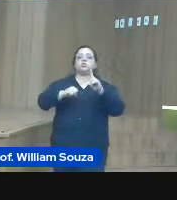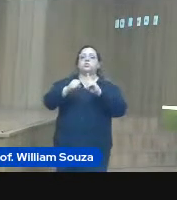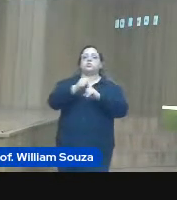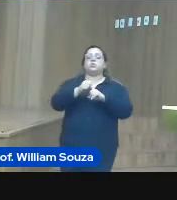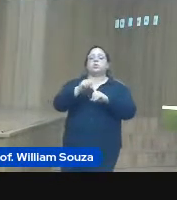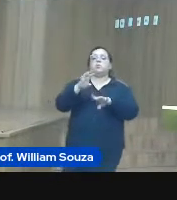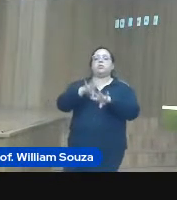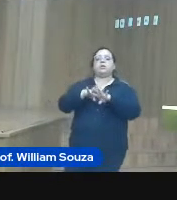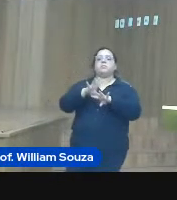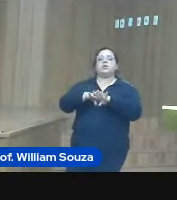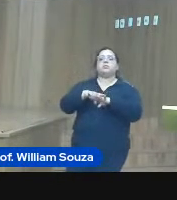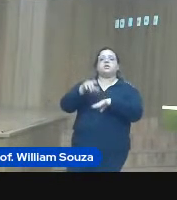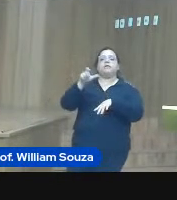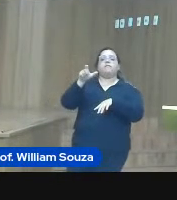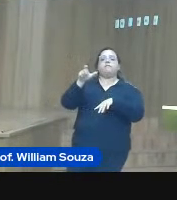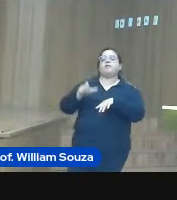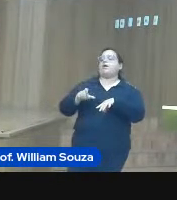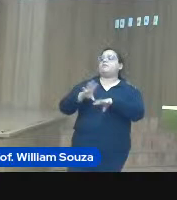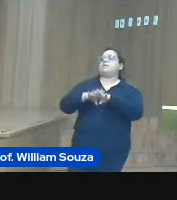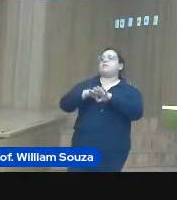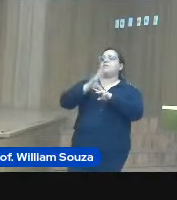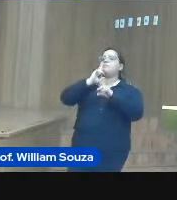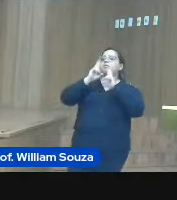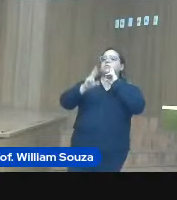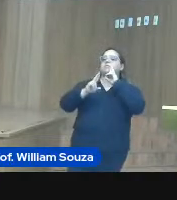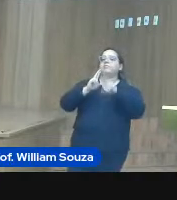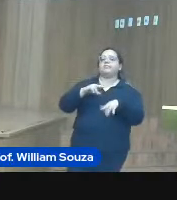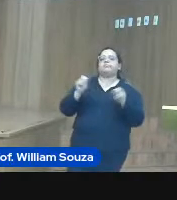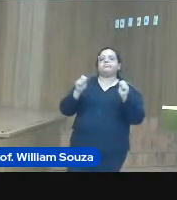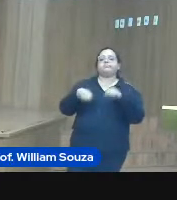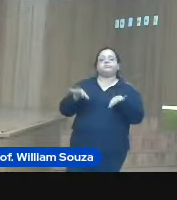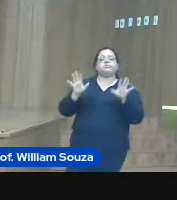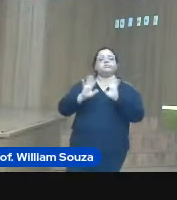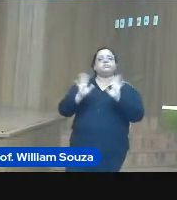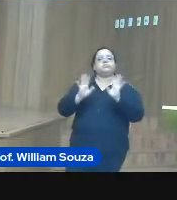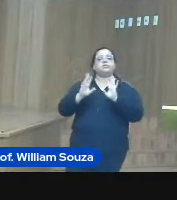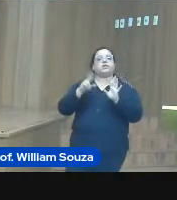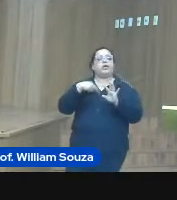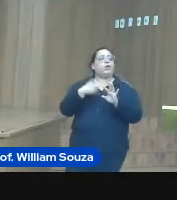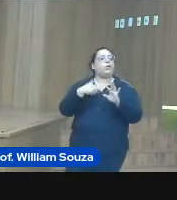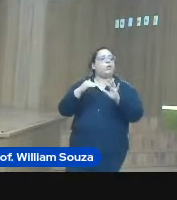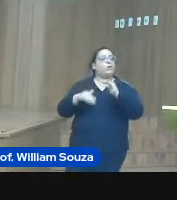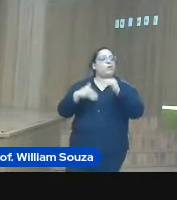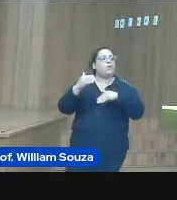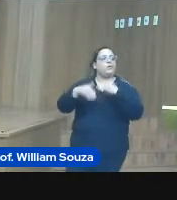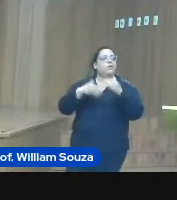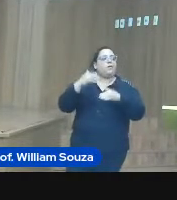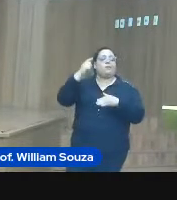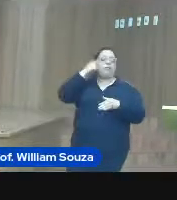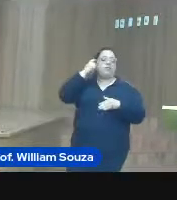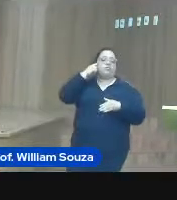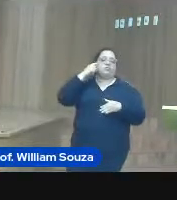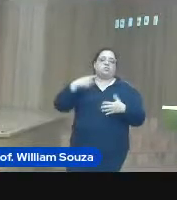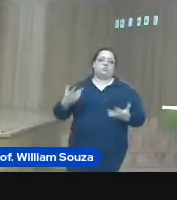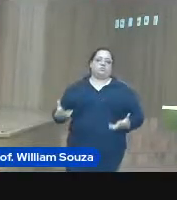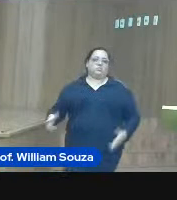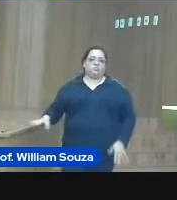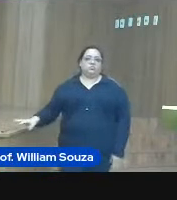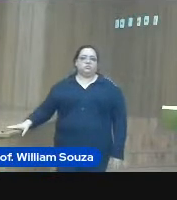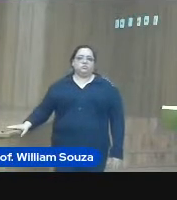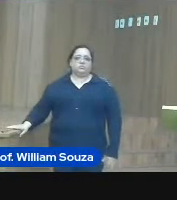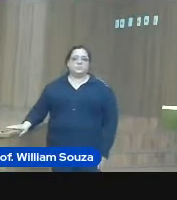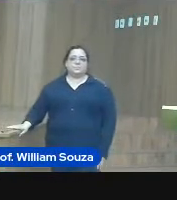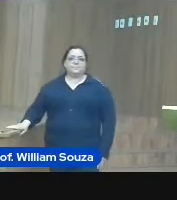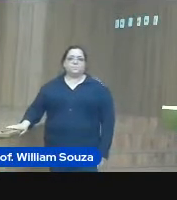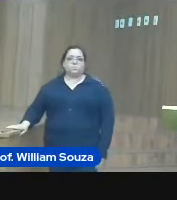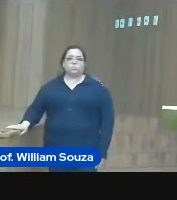Matemáticos fazem matemática. Não é possível que a gente continue a pensar assim. Então, grosso